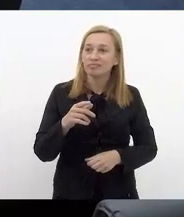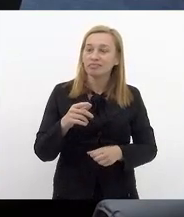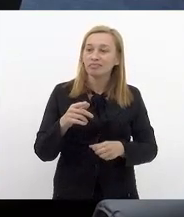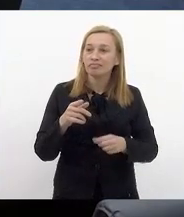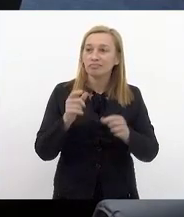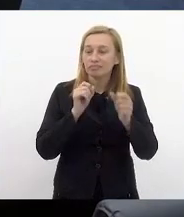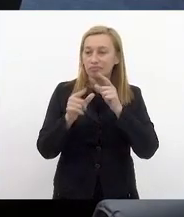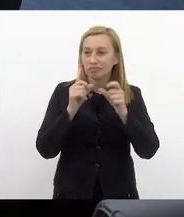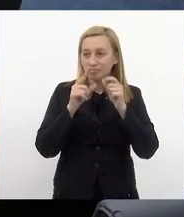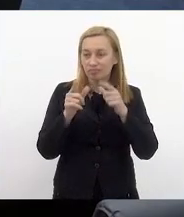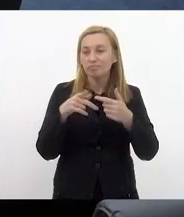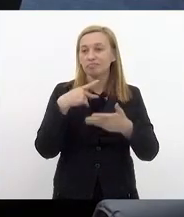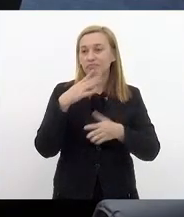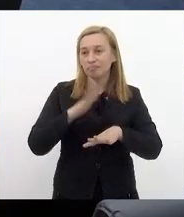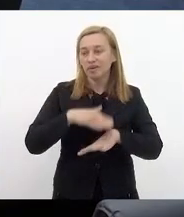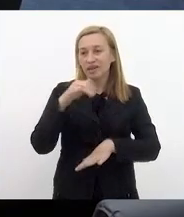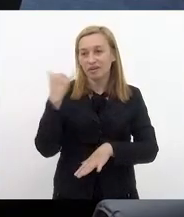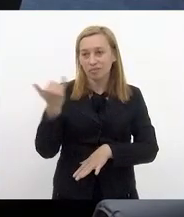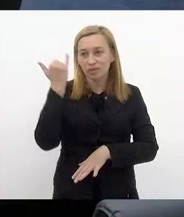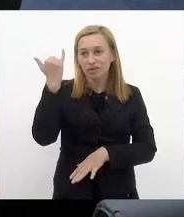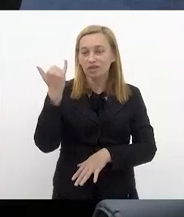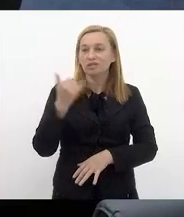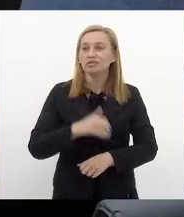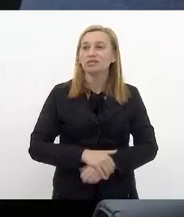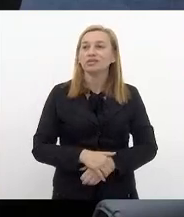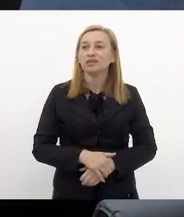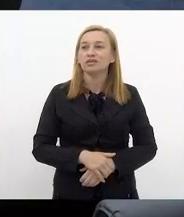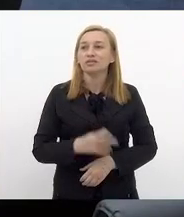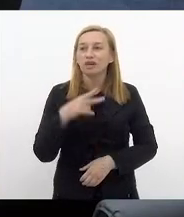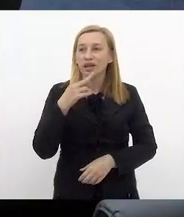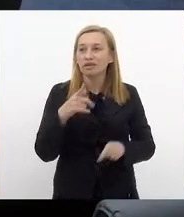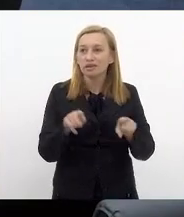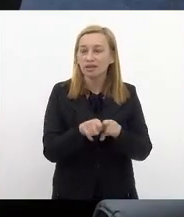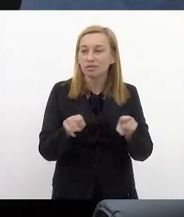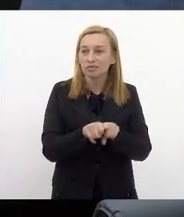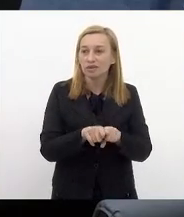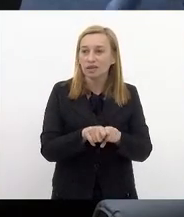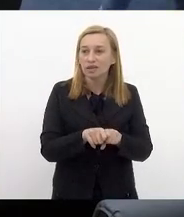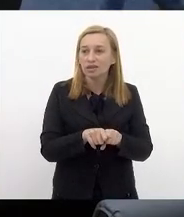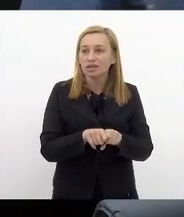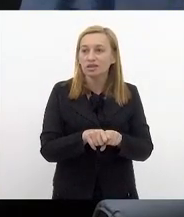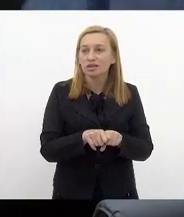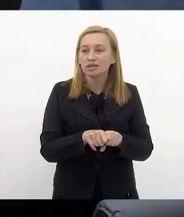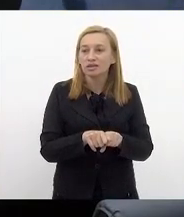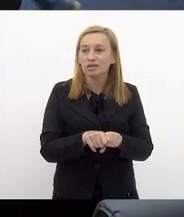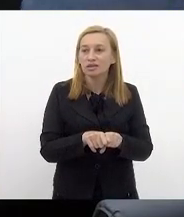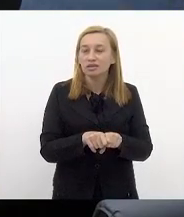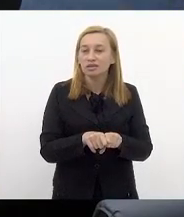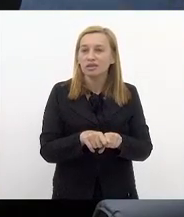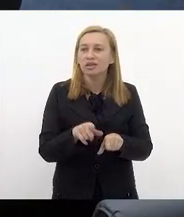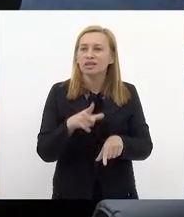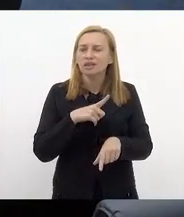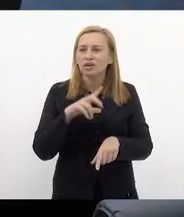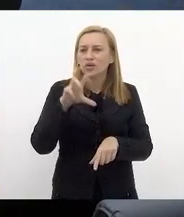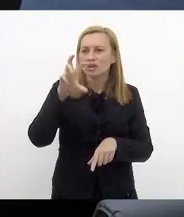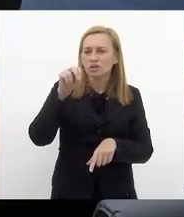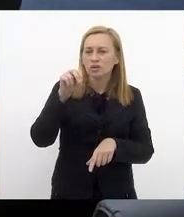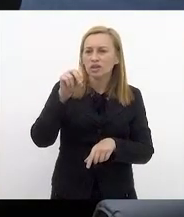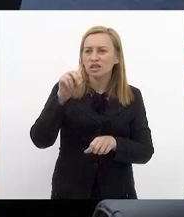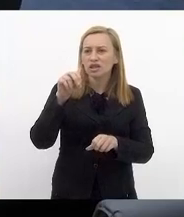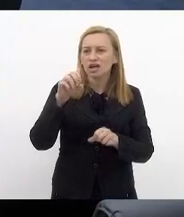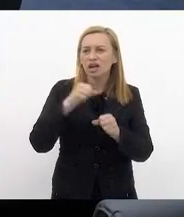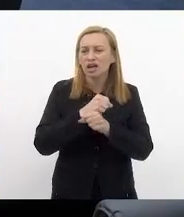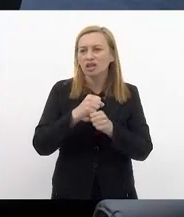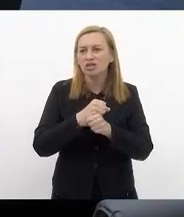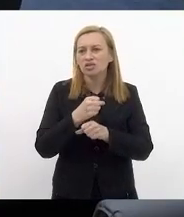é fundamental. Quero dizer o seguinte, eu tenho quase 50 anos de